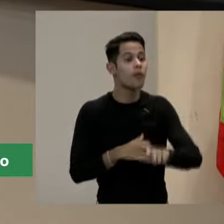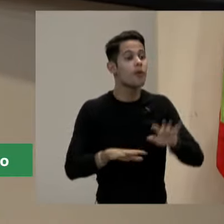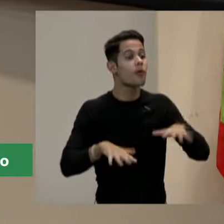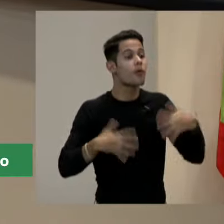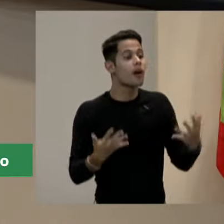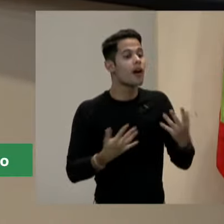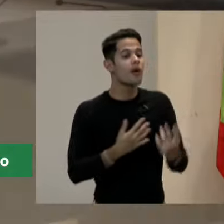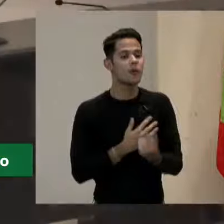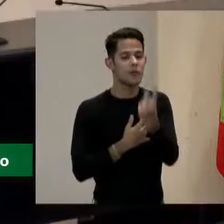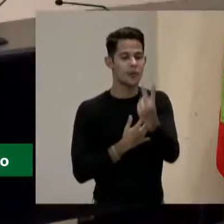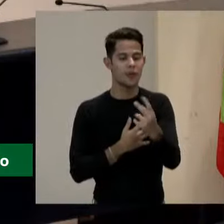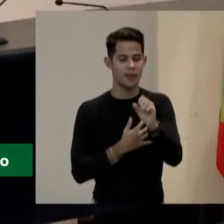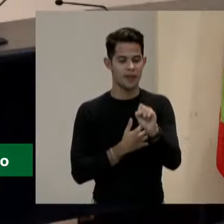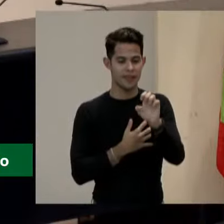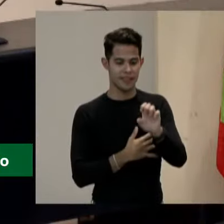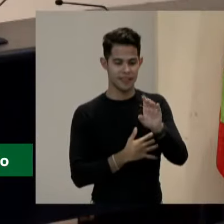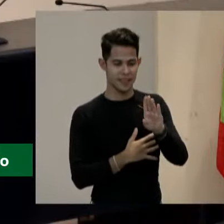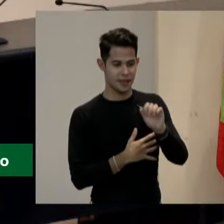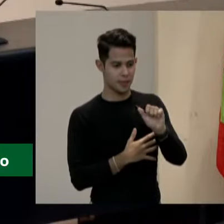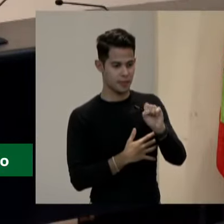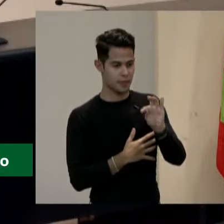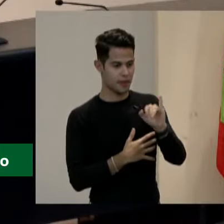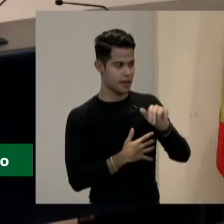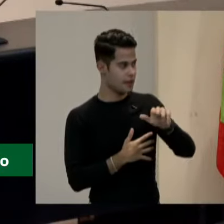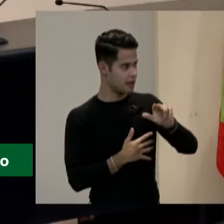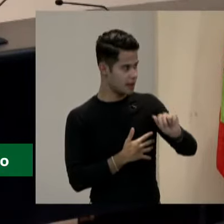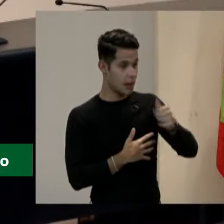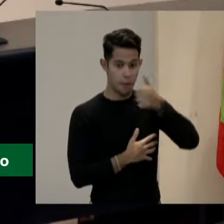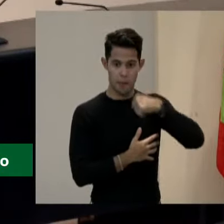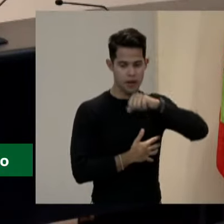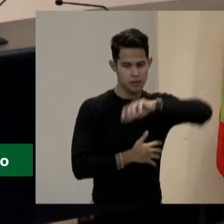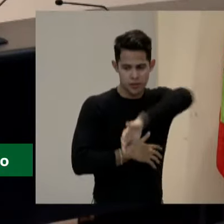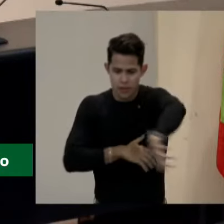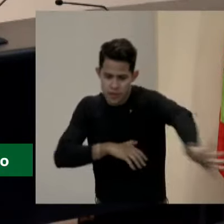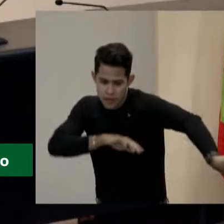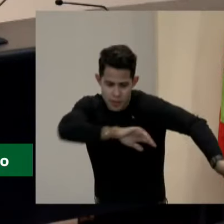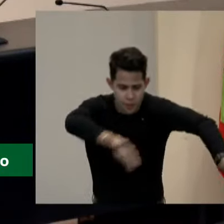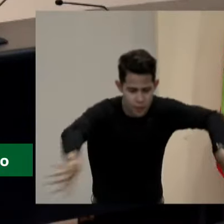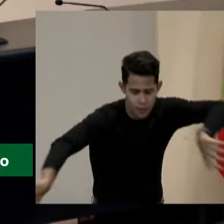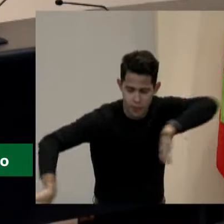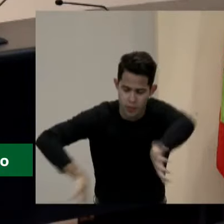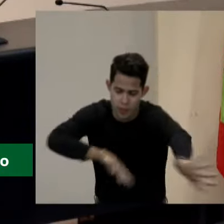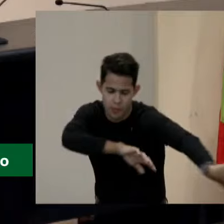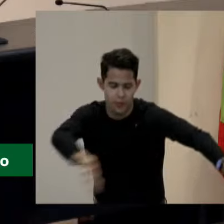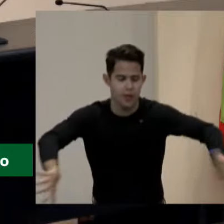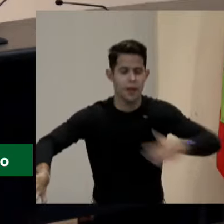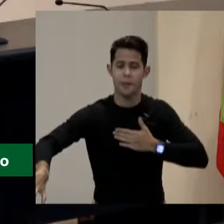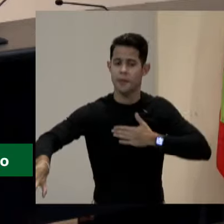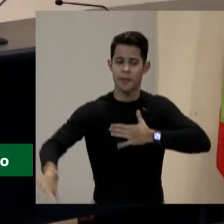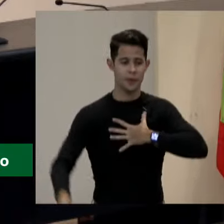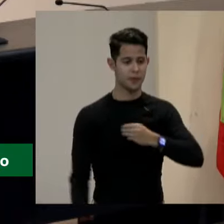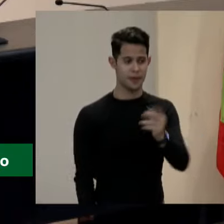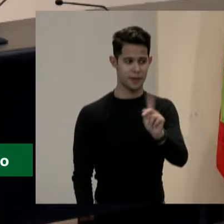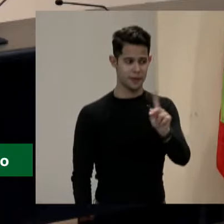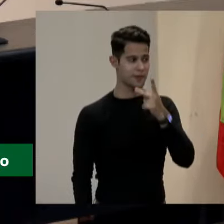Dona Sebastiana. Ela já chegou metendo o braço, porque mãe protege o filho. É meu filho. Eu não falo,